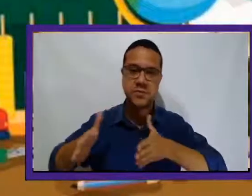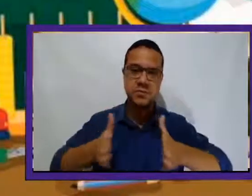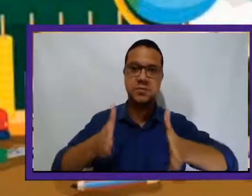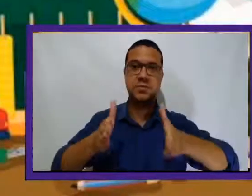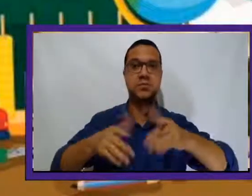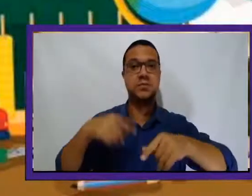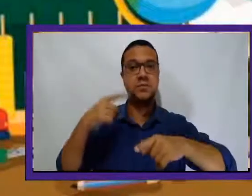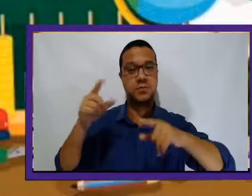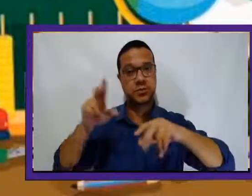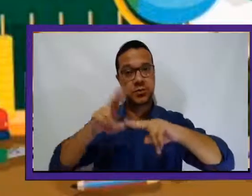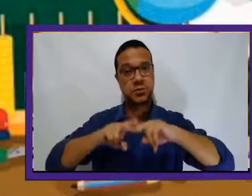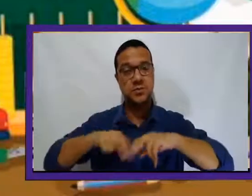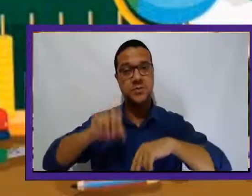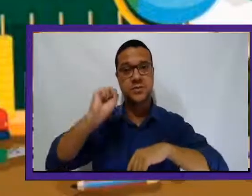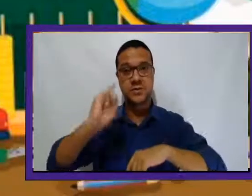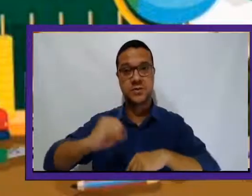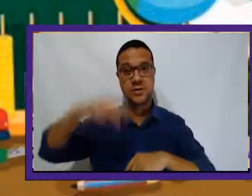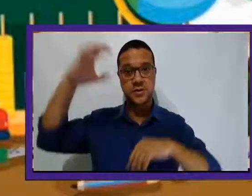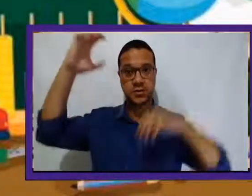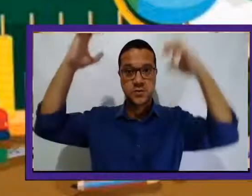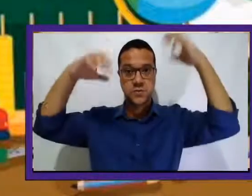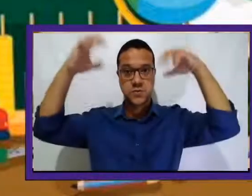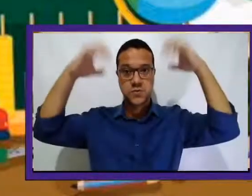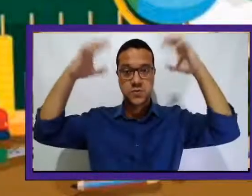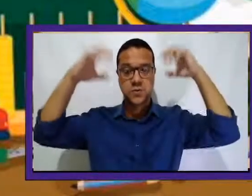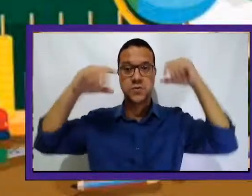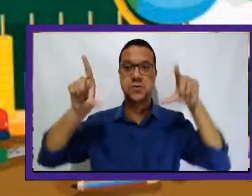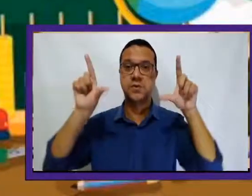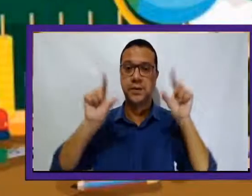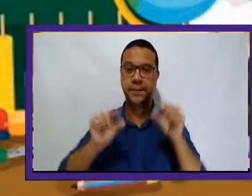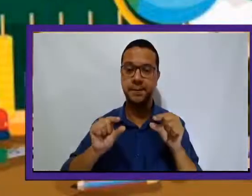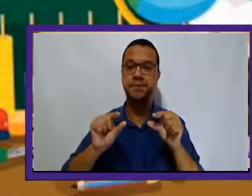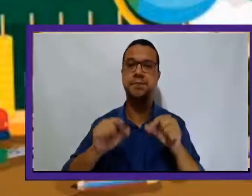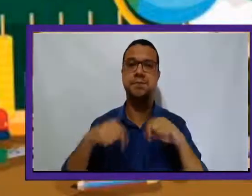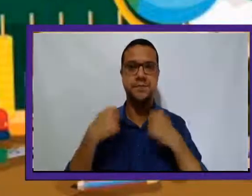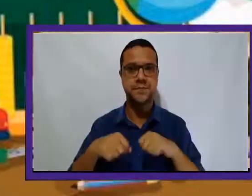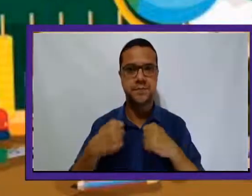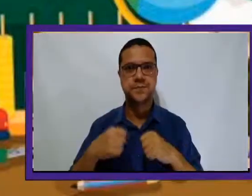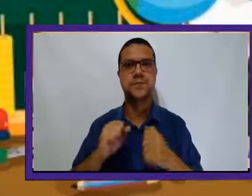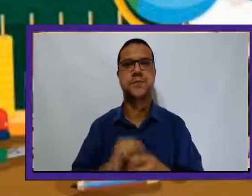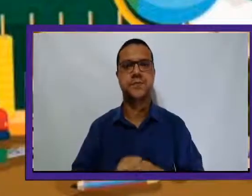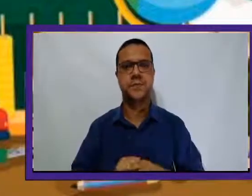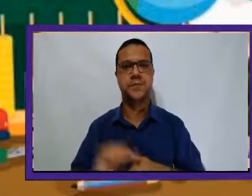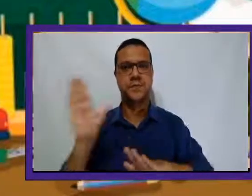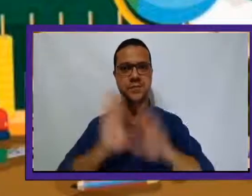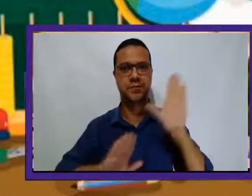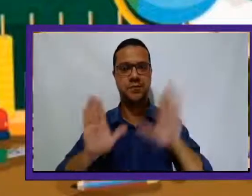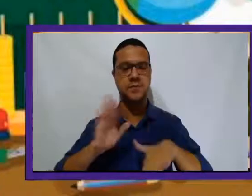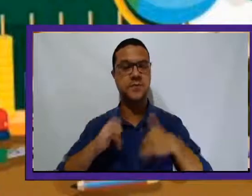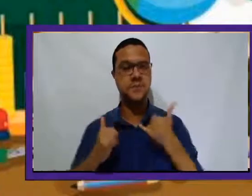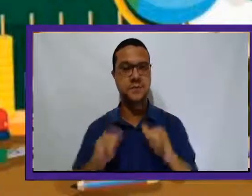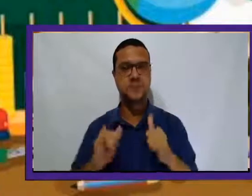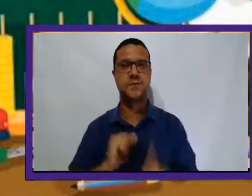Por isso Se chove pouco Tem que se economizar Energia Porque os reservatórios Vão baixar